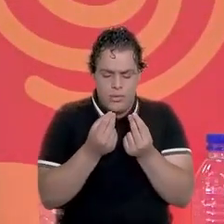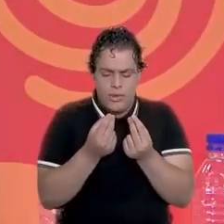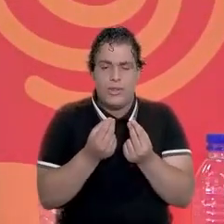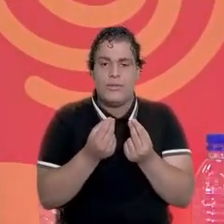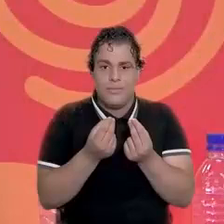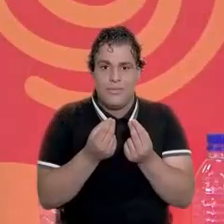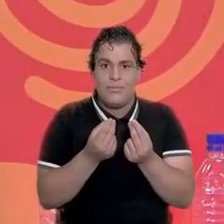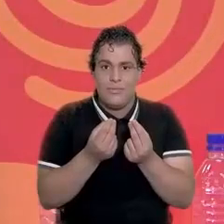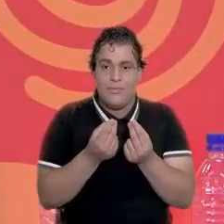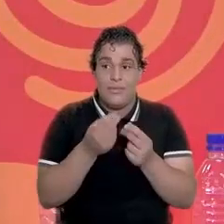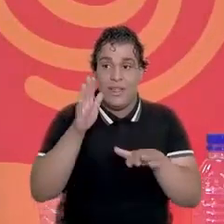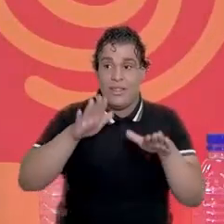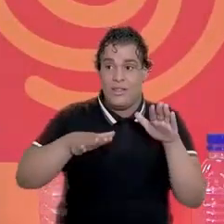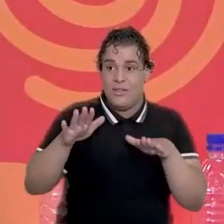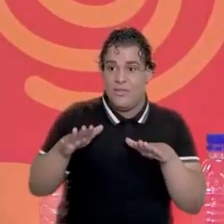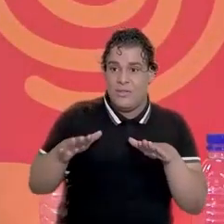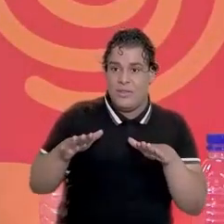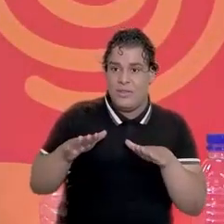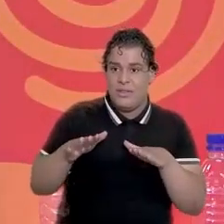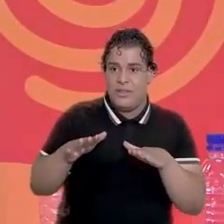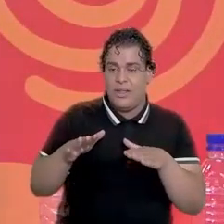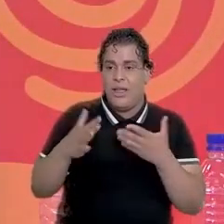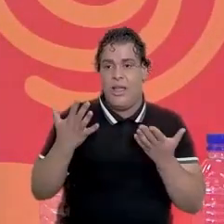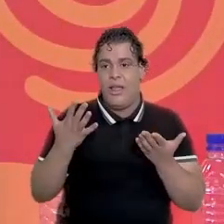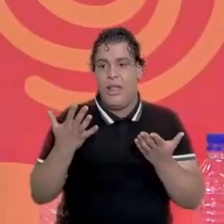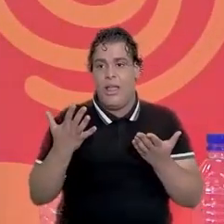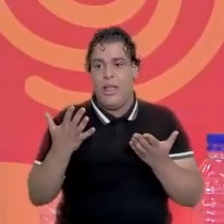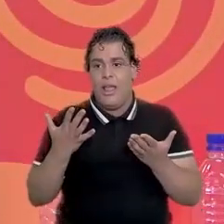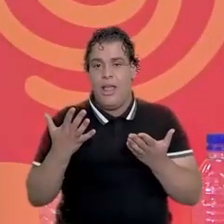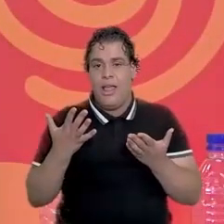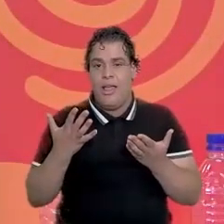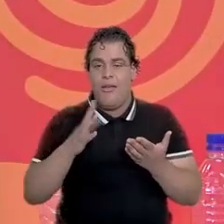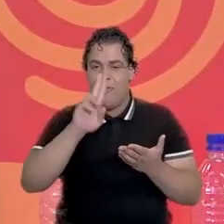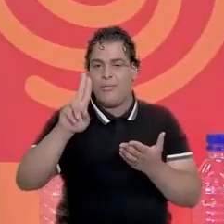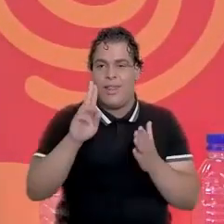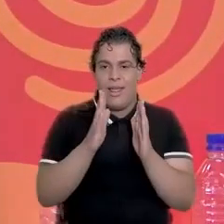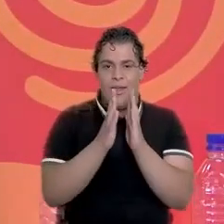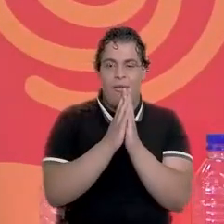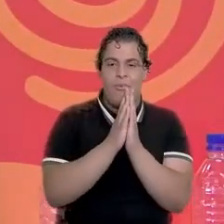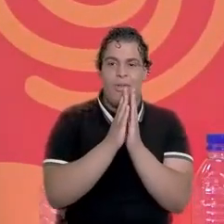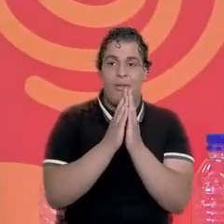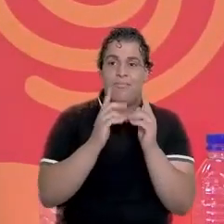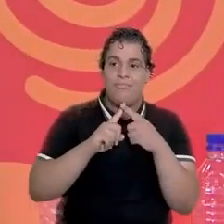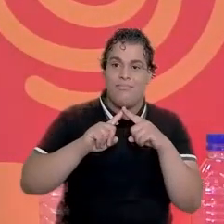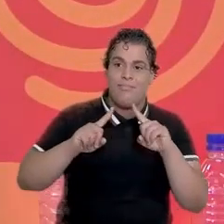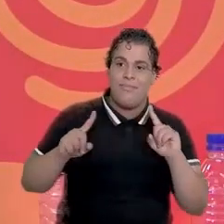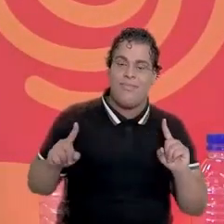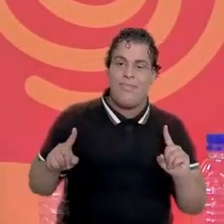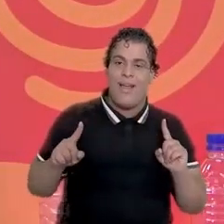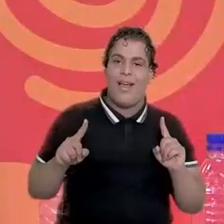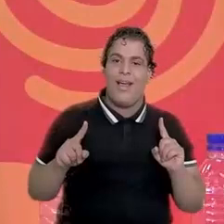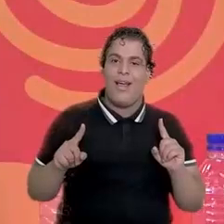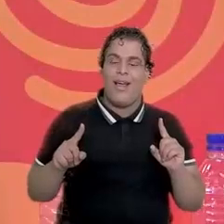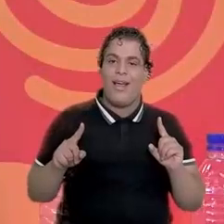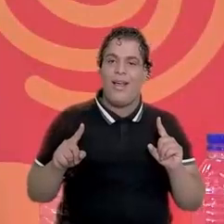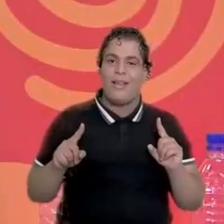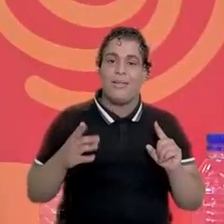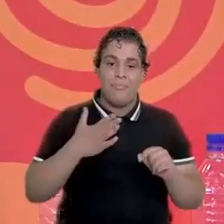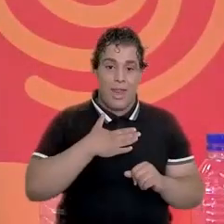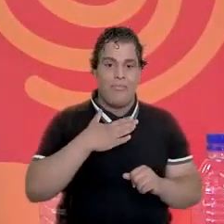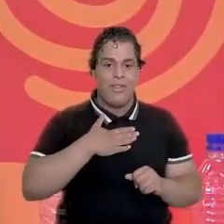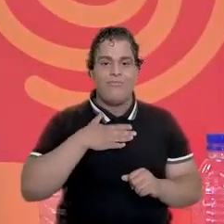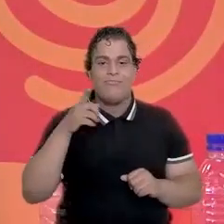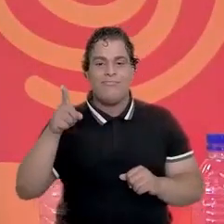Talvez seja até heresia ou ousadia tamanha tomar-te como oração. Mas para mim és tão humana quanto divina.